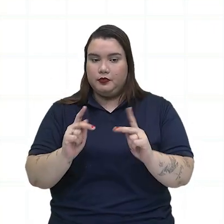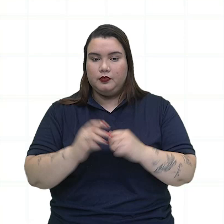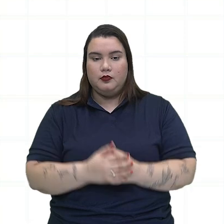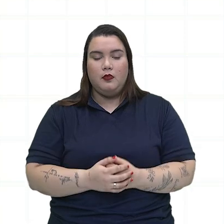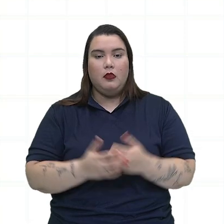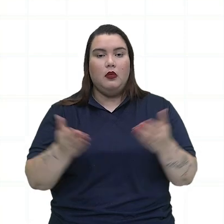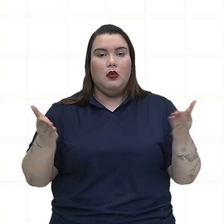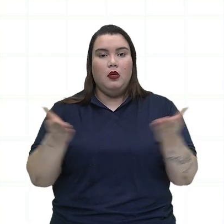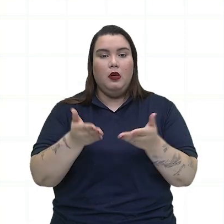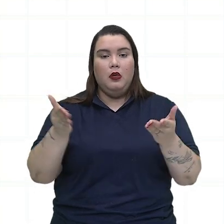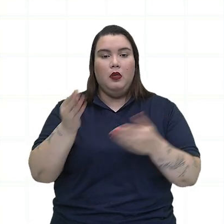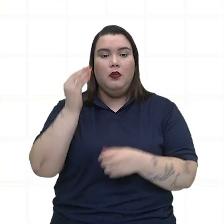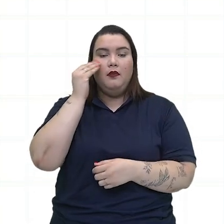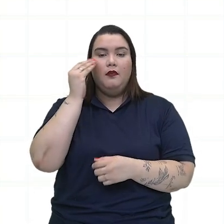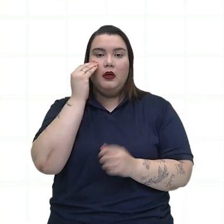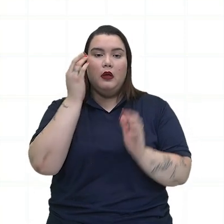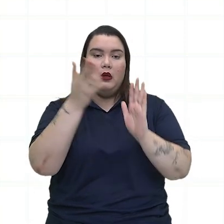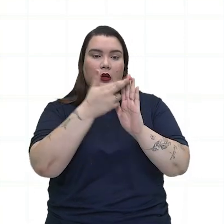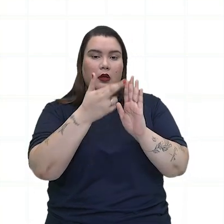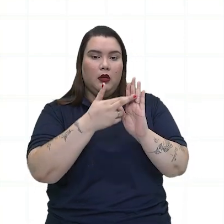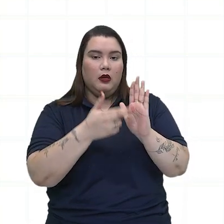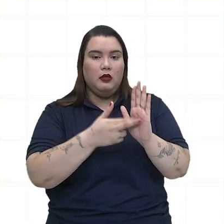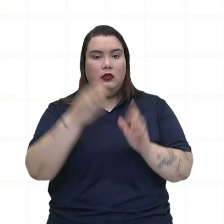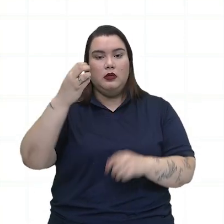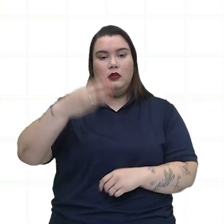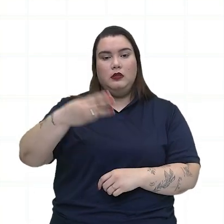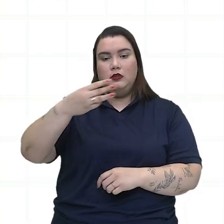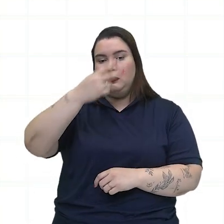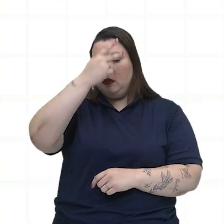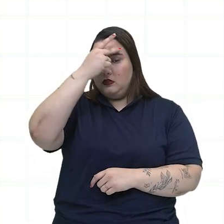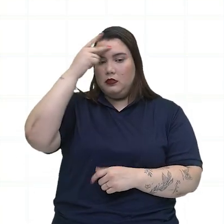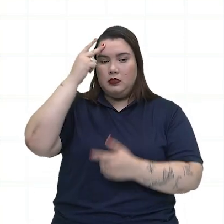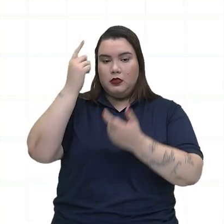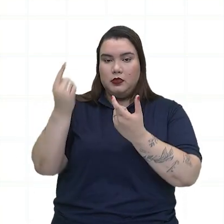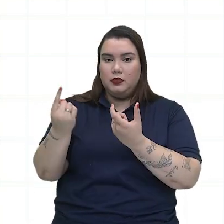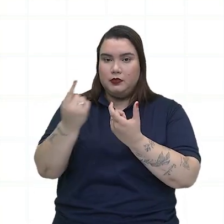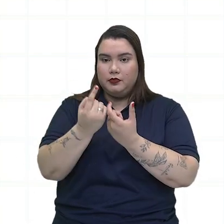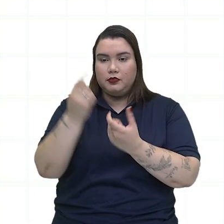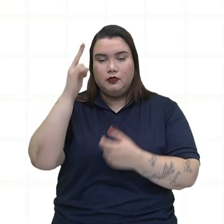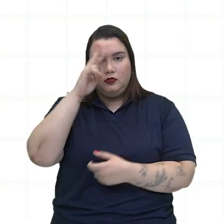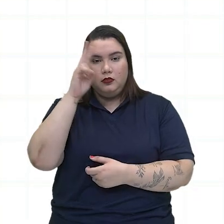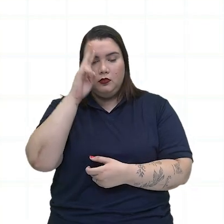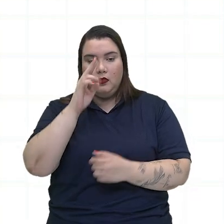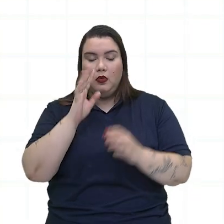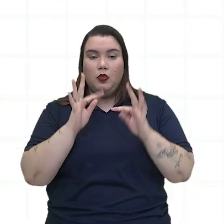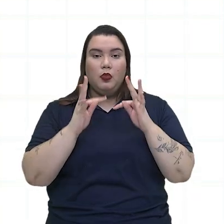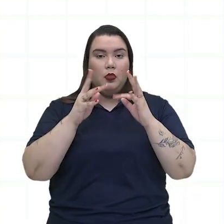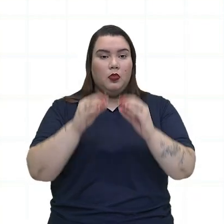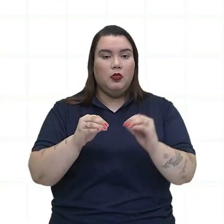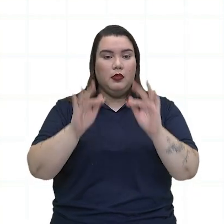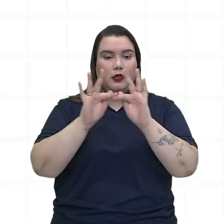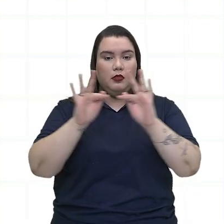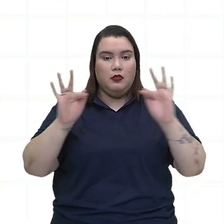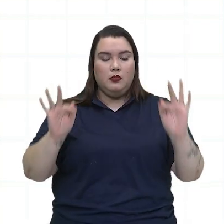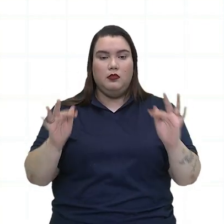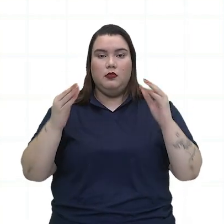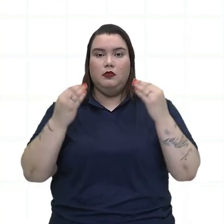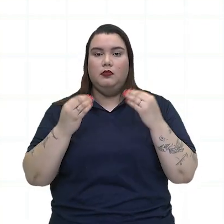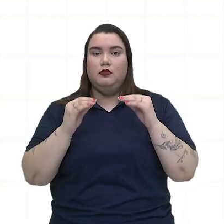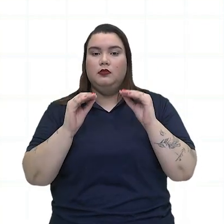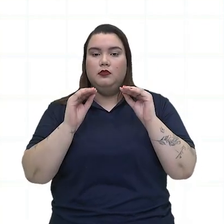vamos dar uma olhada aqui na regra da terceira pessoa do singular. Vocês viram que em todas as frases que eu fiz